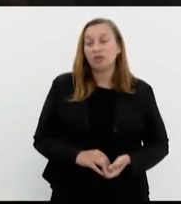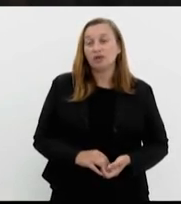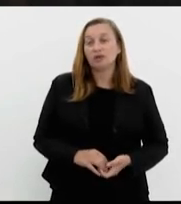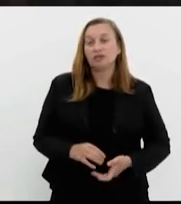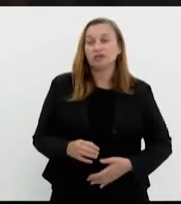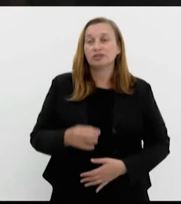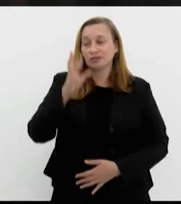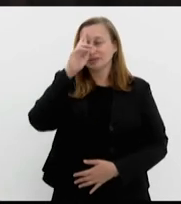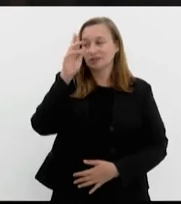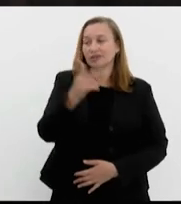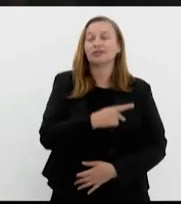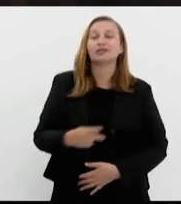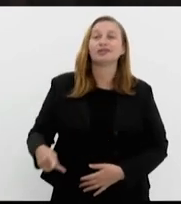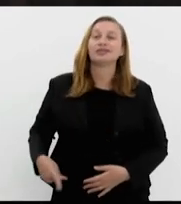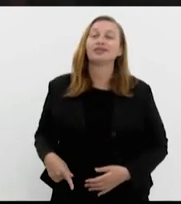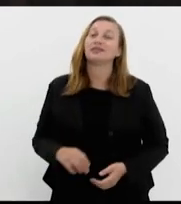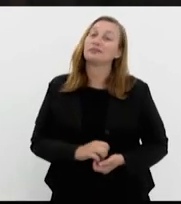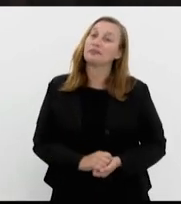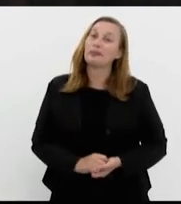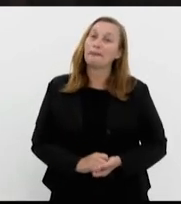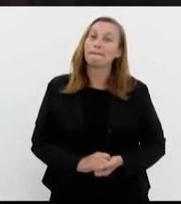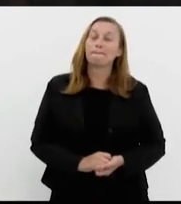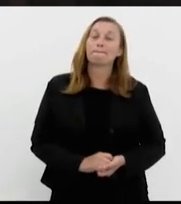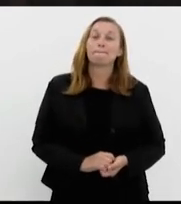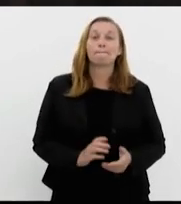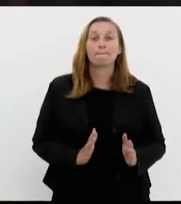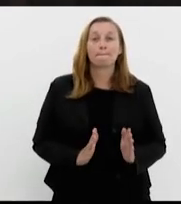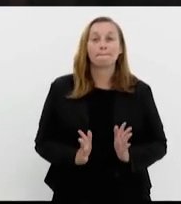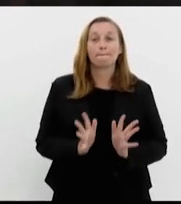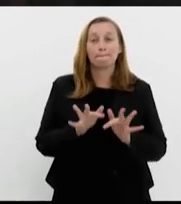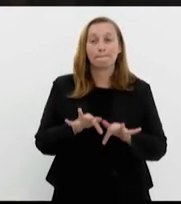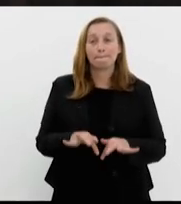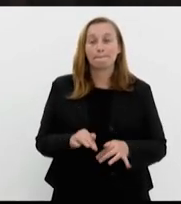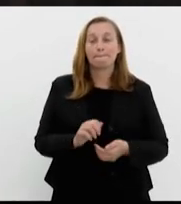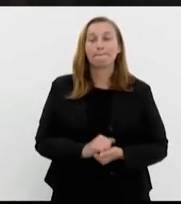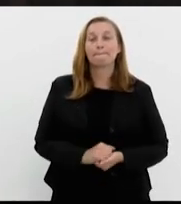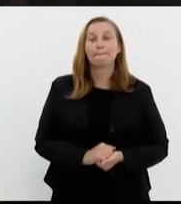Senhora Presidente, do expediente final,